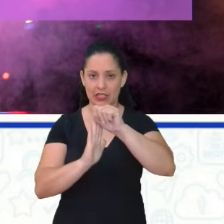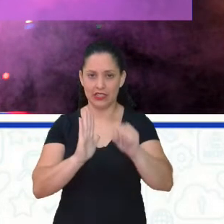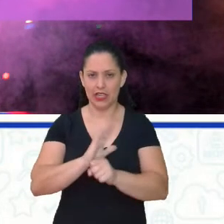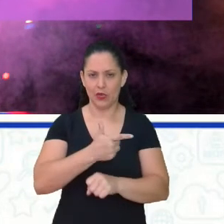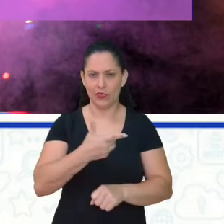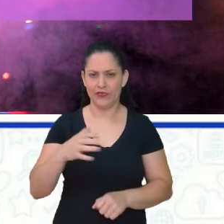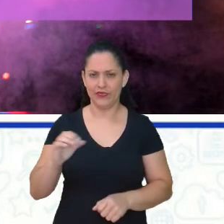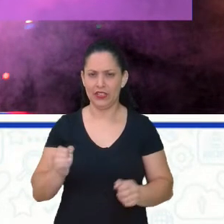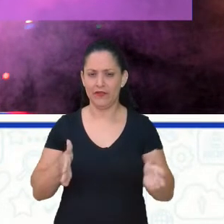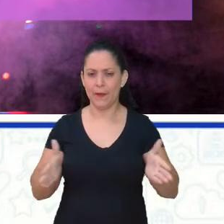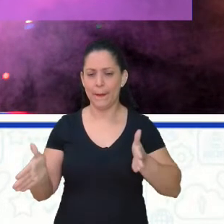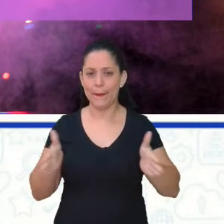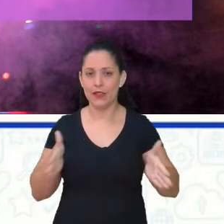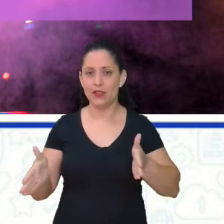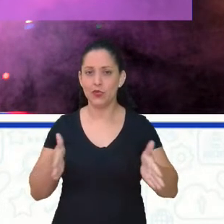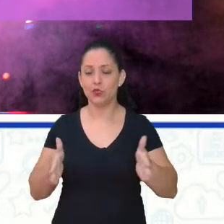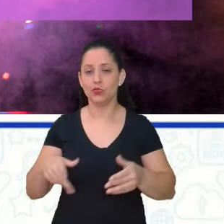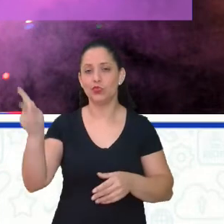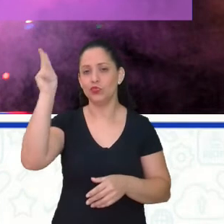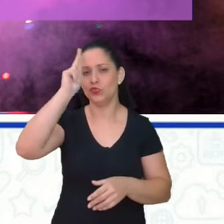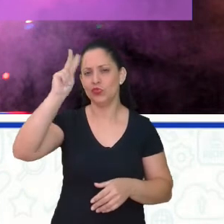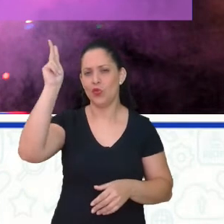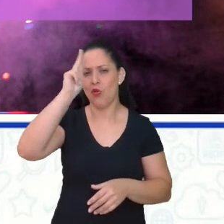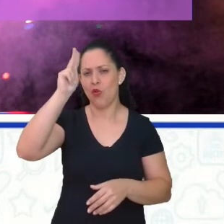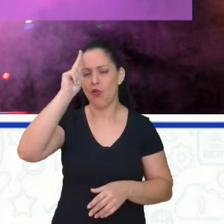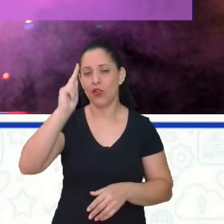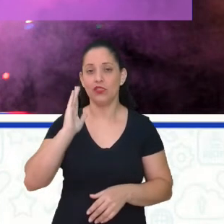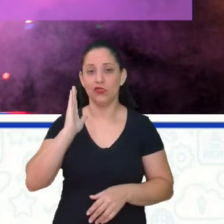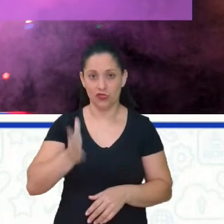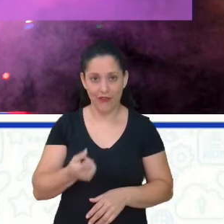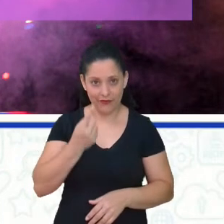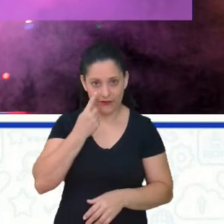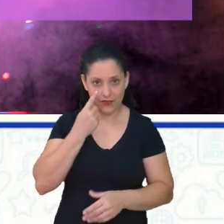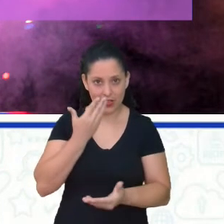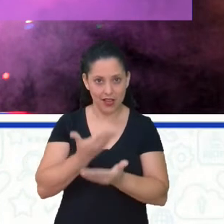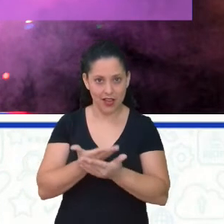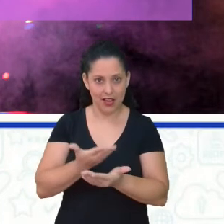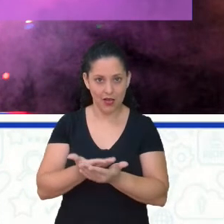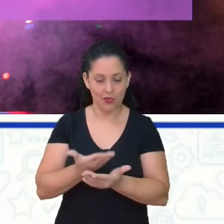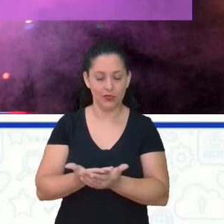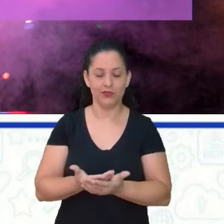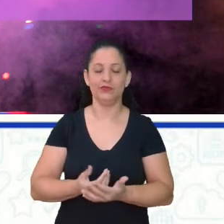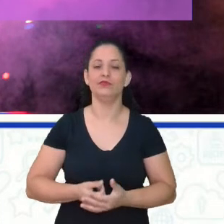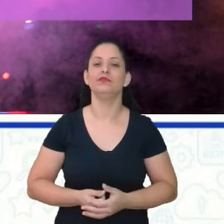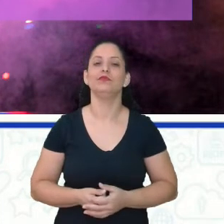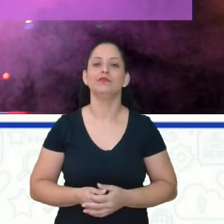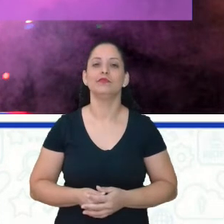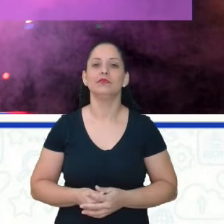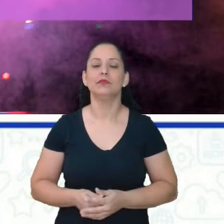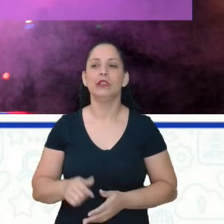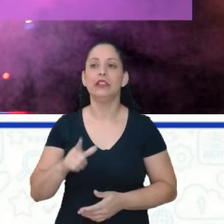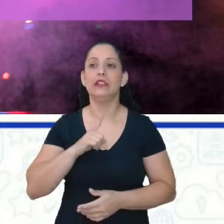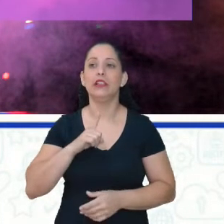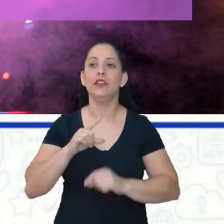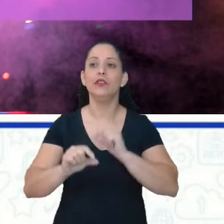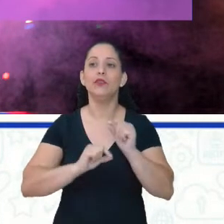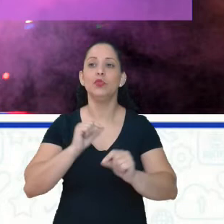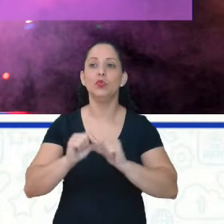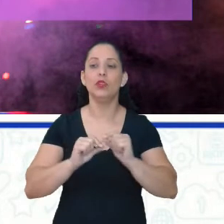foi um período da história da humanidade, a gente já viu essa aula, é só para a gente relembrar, onde houve uma